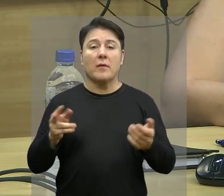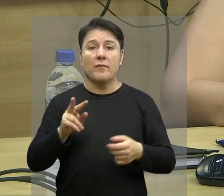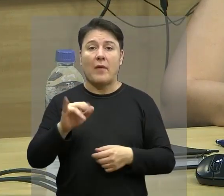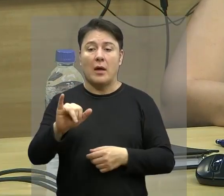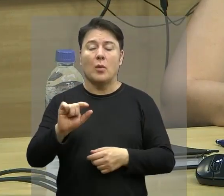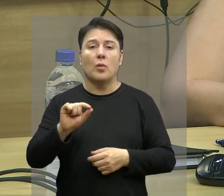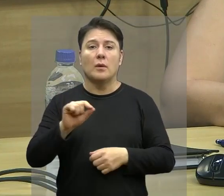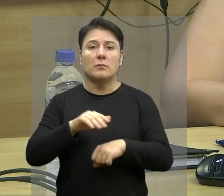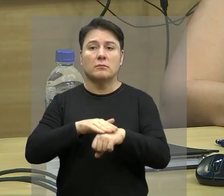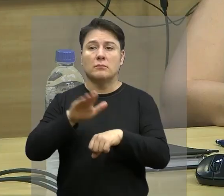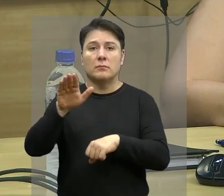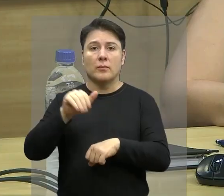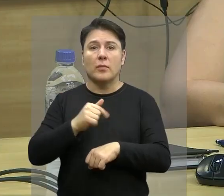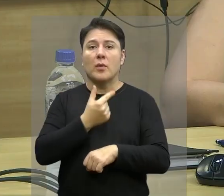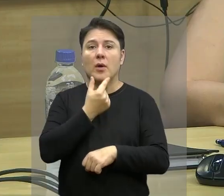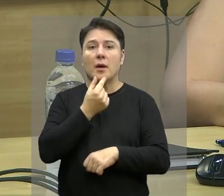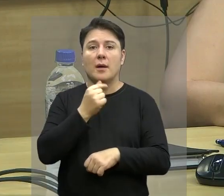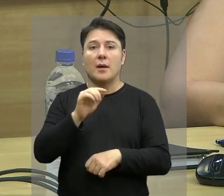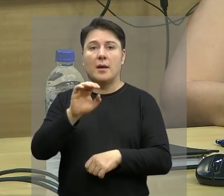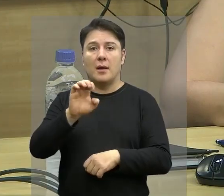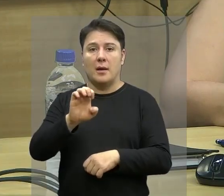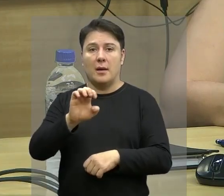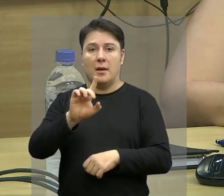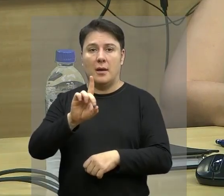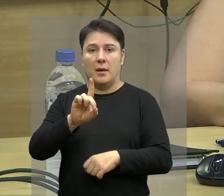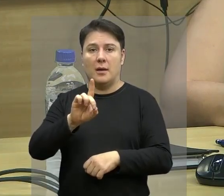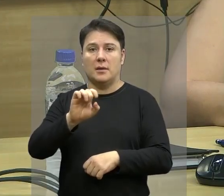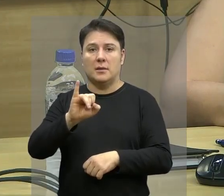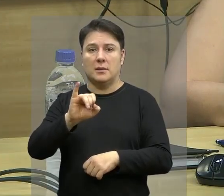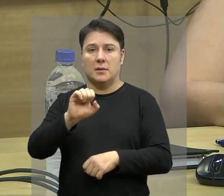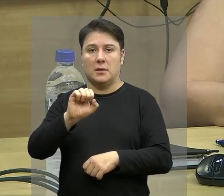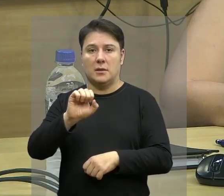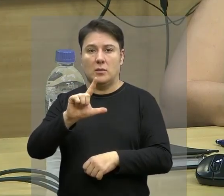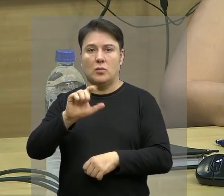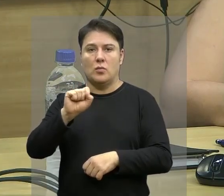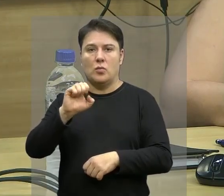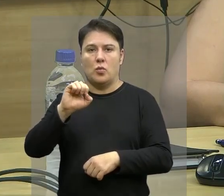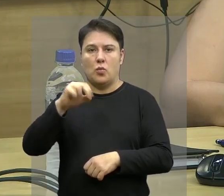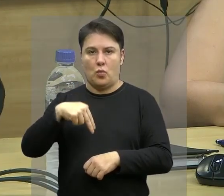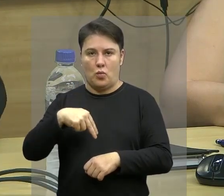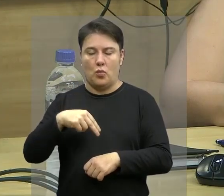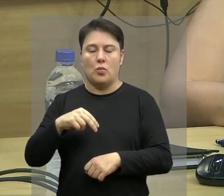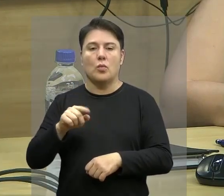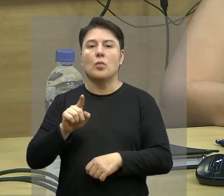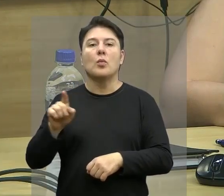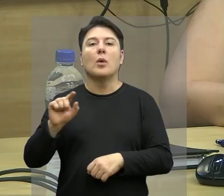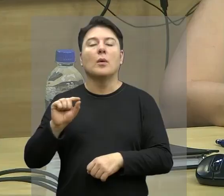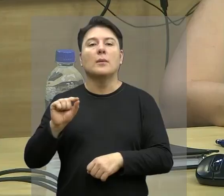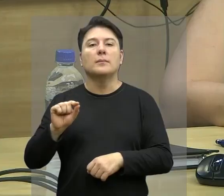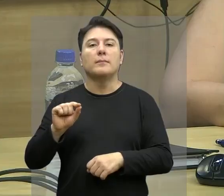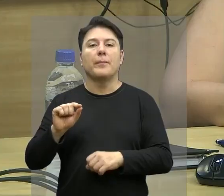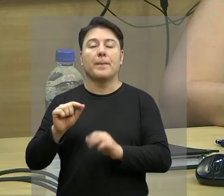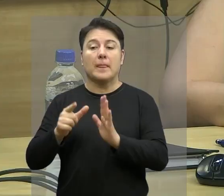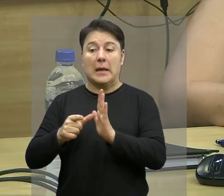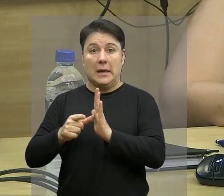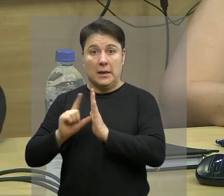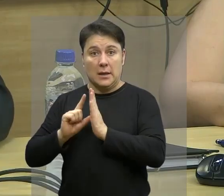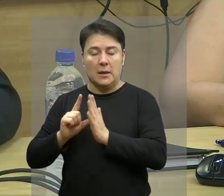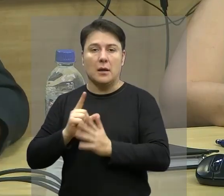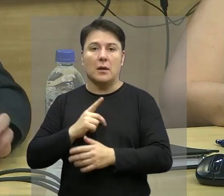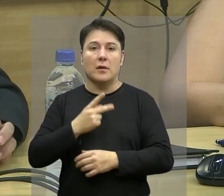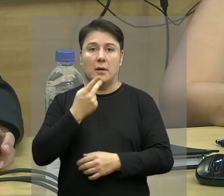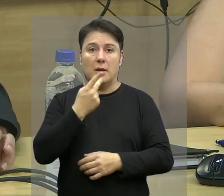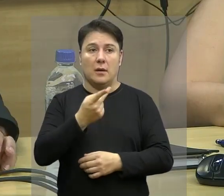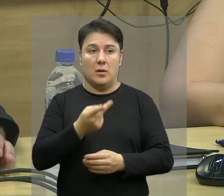pouquinho o doutor Edilson Braga, depois eu apresento ele certinho, mas antes disso, só para dizer